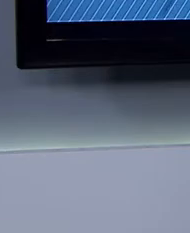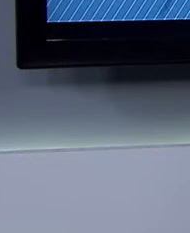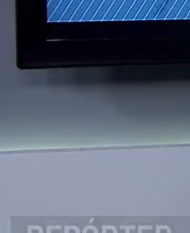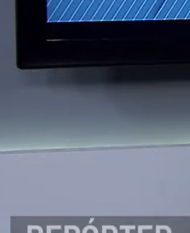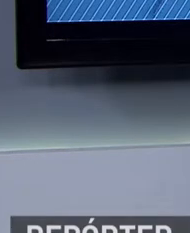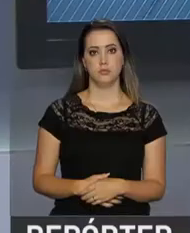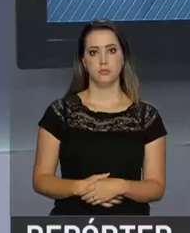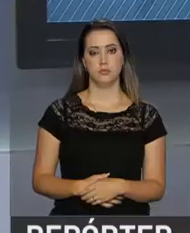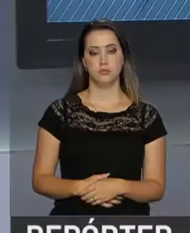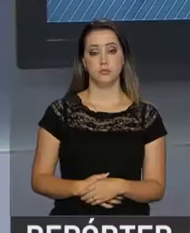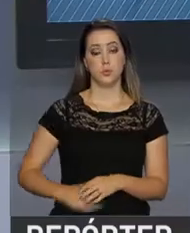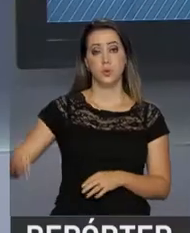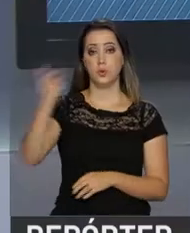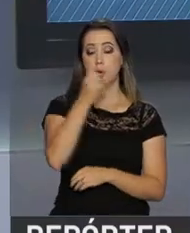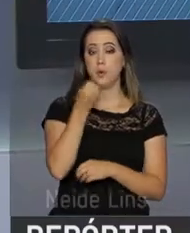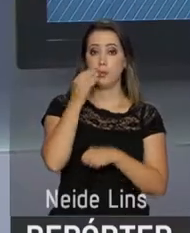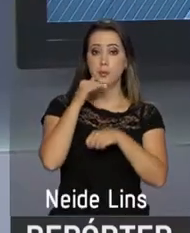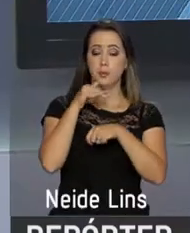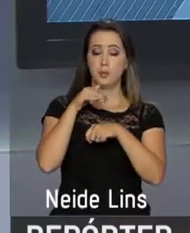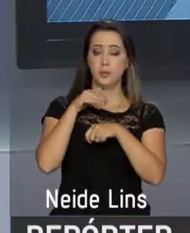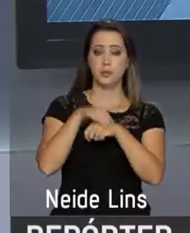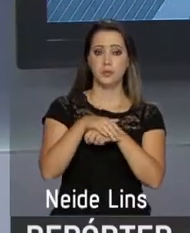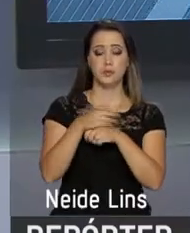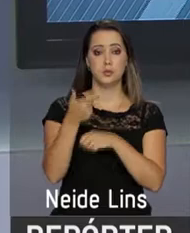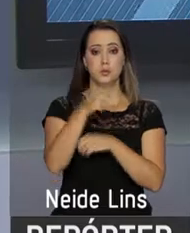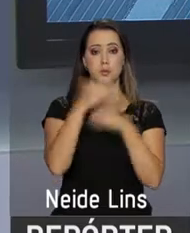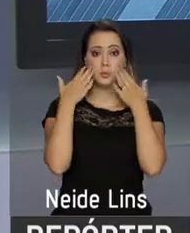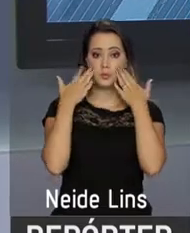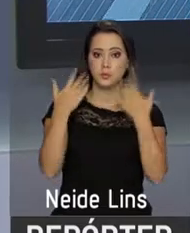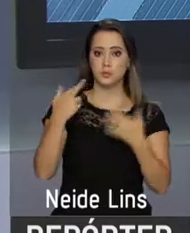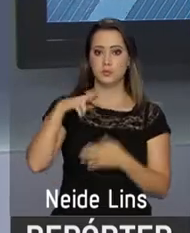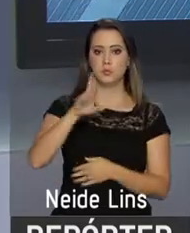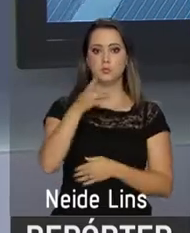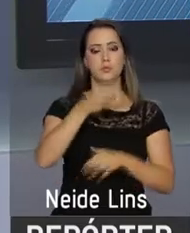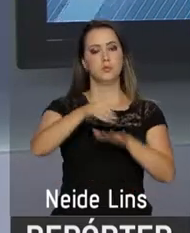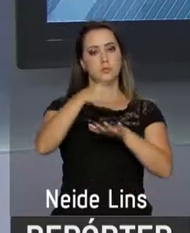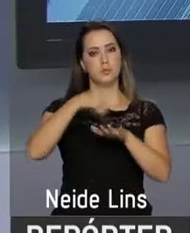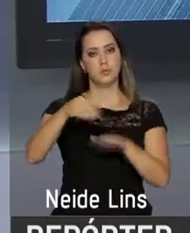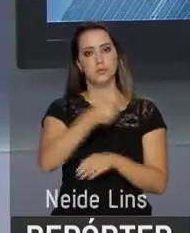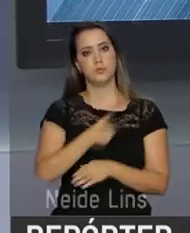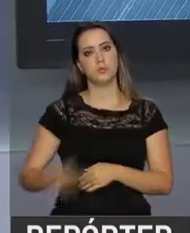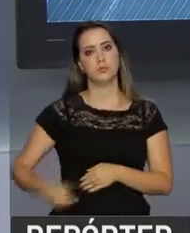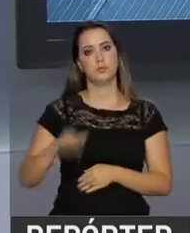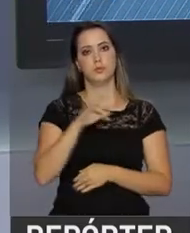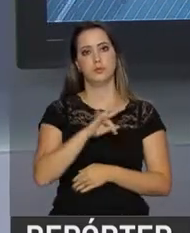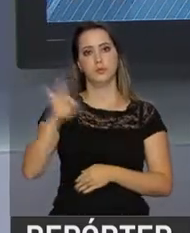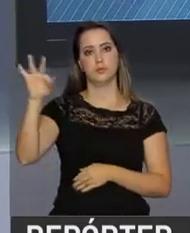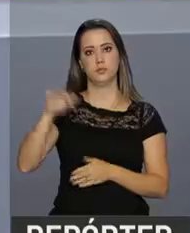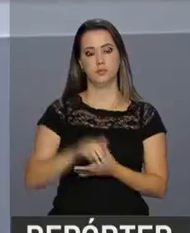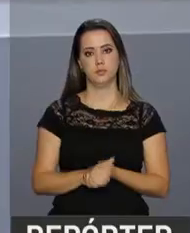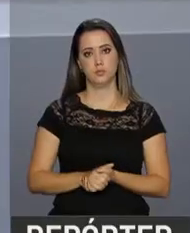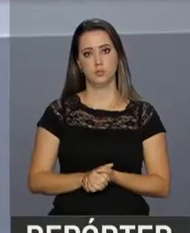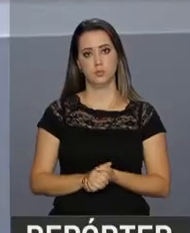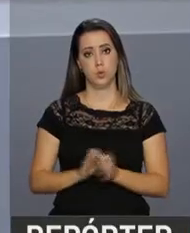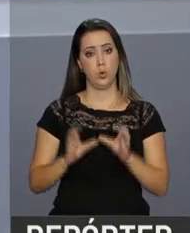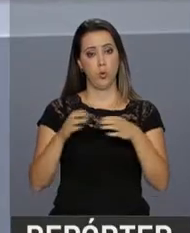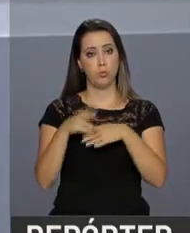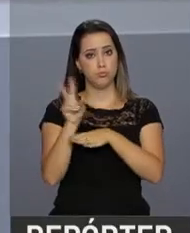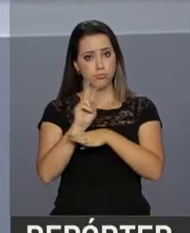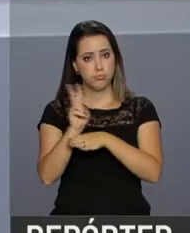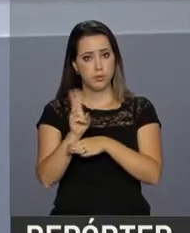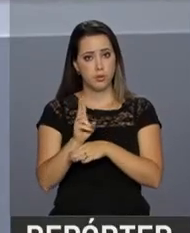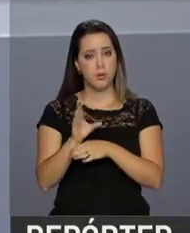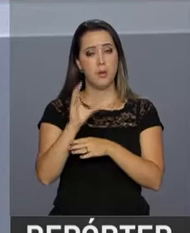olá boa noite no ar mais uma edição do repórter nbr com as notícias do governo federal auditoria feita